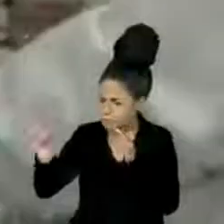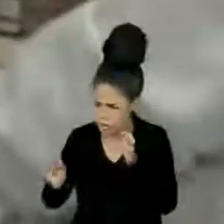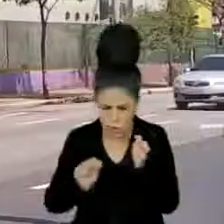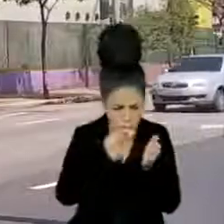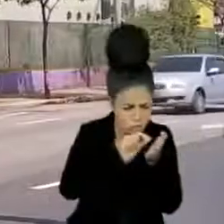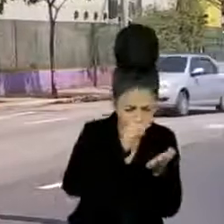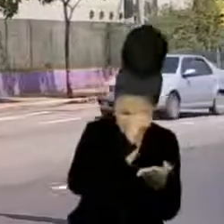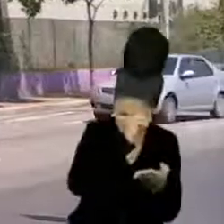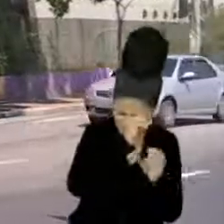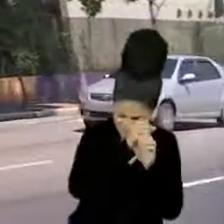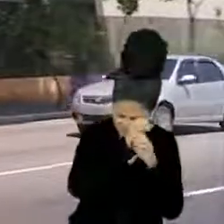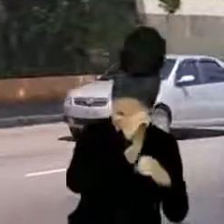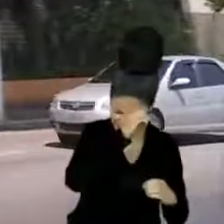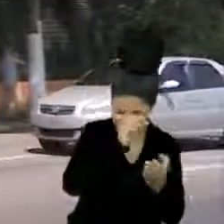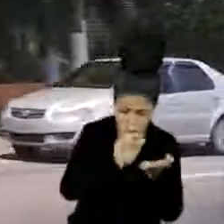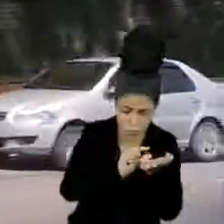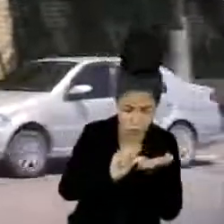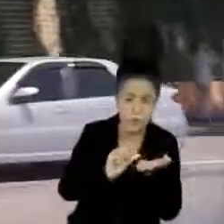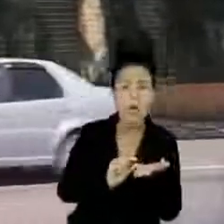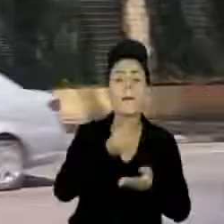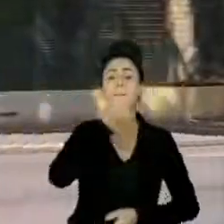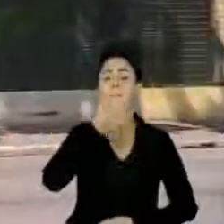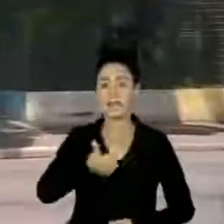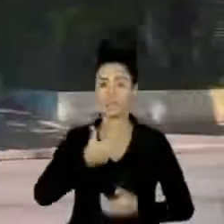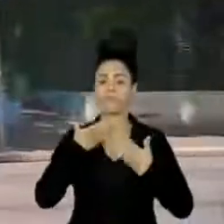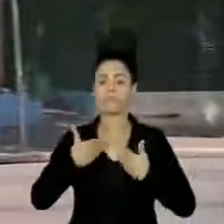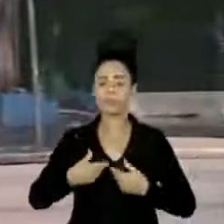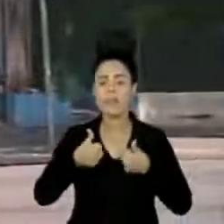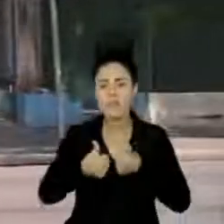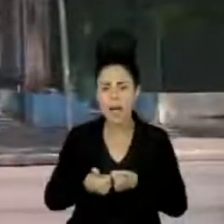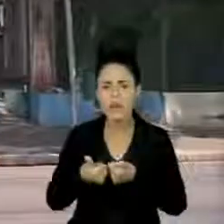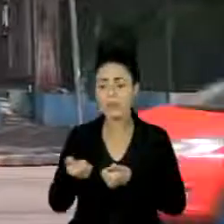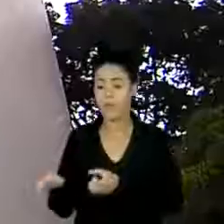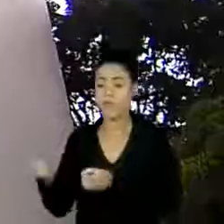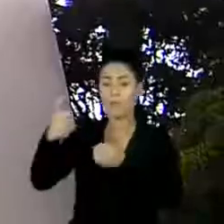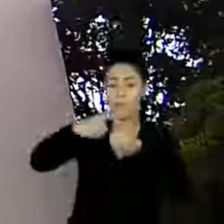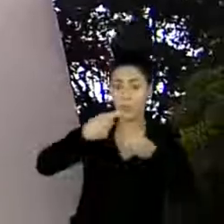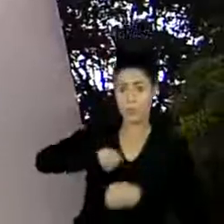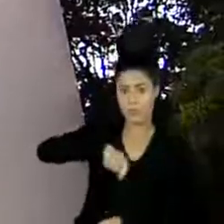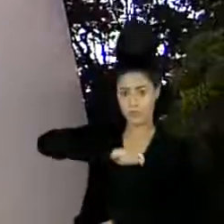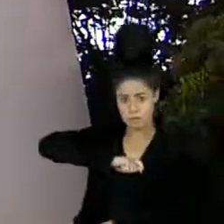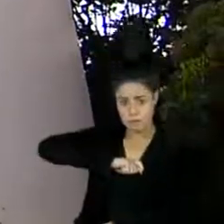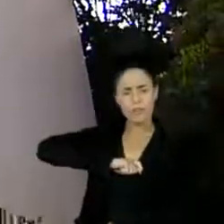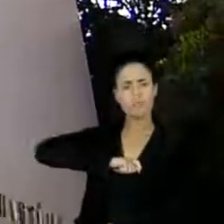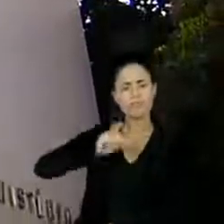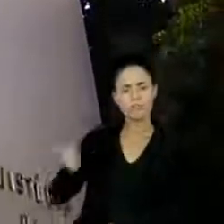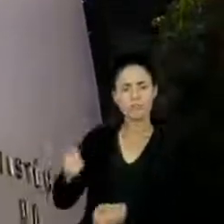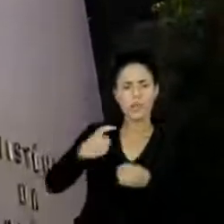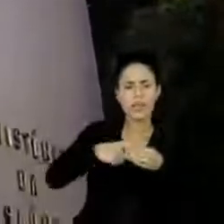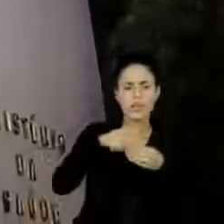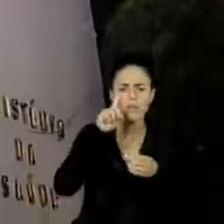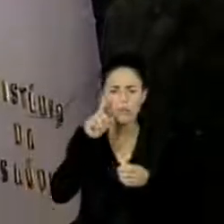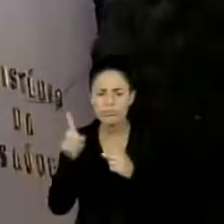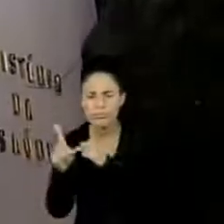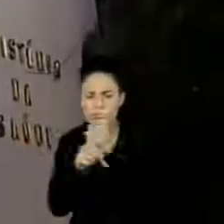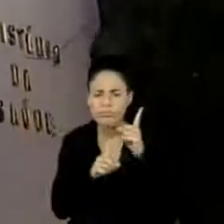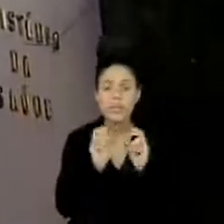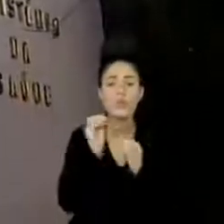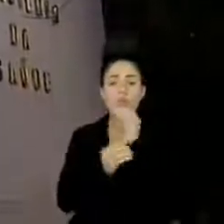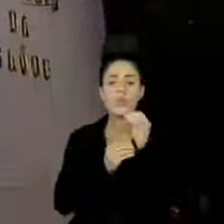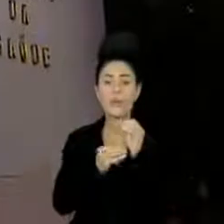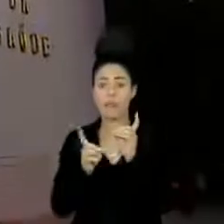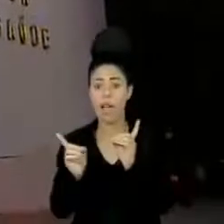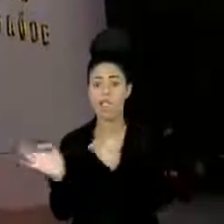homem de 41 anos ele passa bem e teve os sintomas depois de retornar da Espanha e Portugal o Ministério da Saúde informou que outros casos